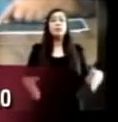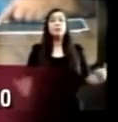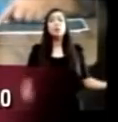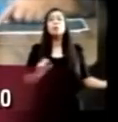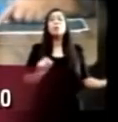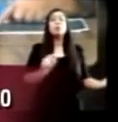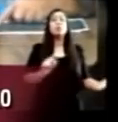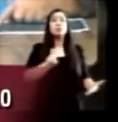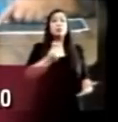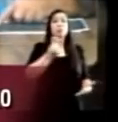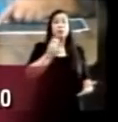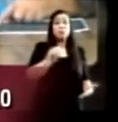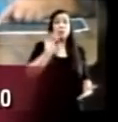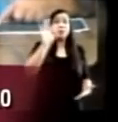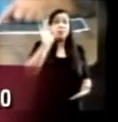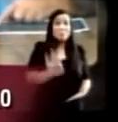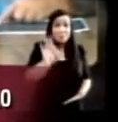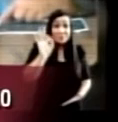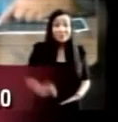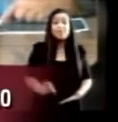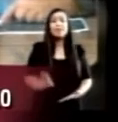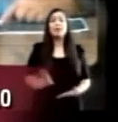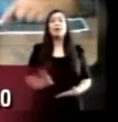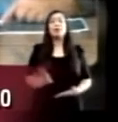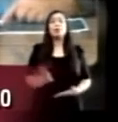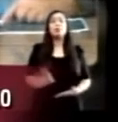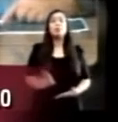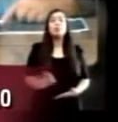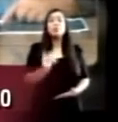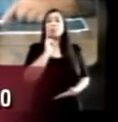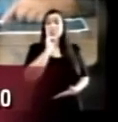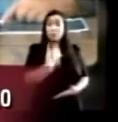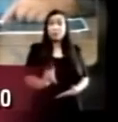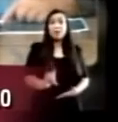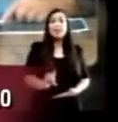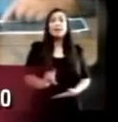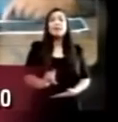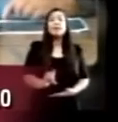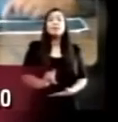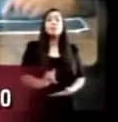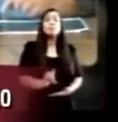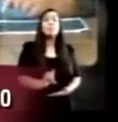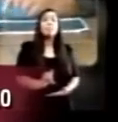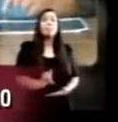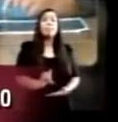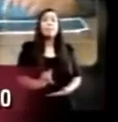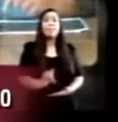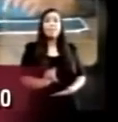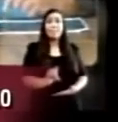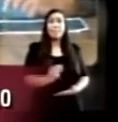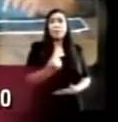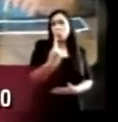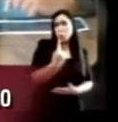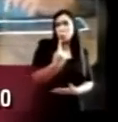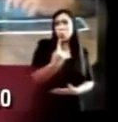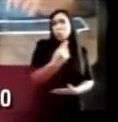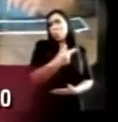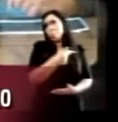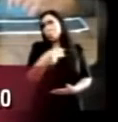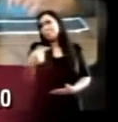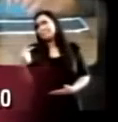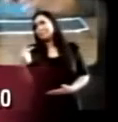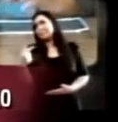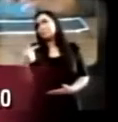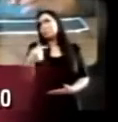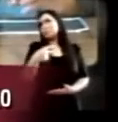chegamos a 50% das nossas ocupações, quando eu falei aquele dia, se eu não me engano, 1 ou 2 semanas